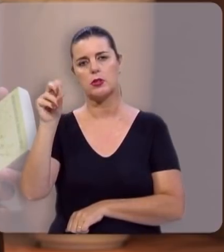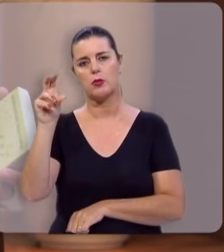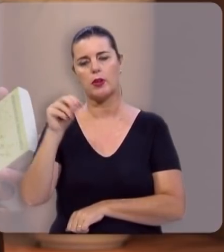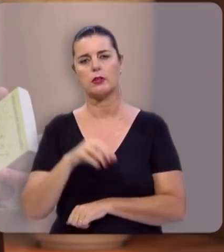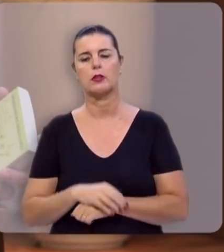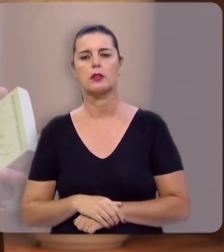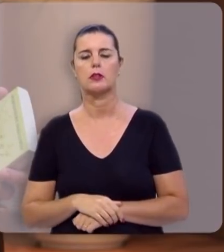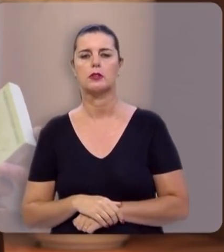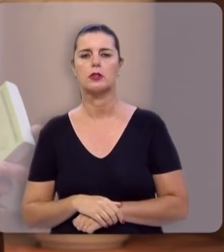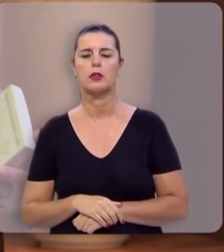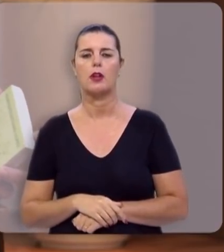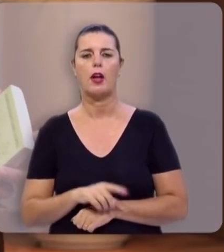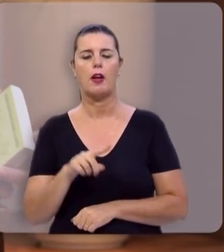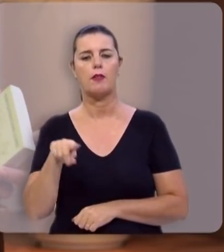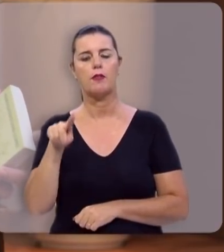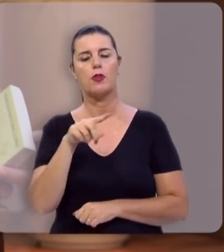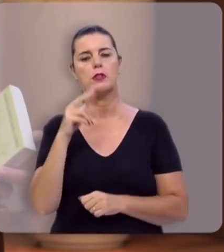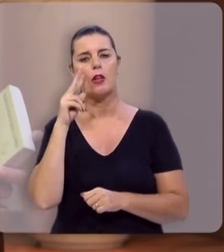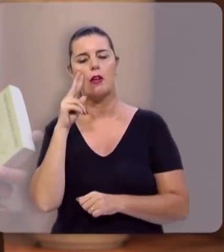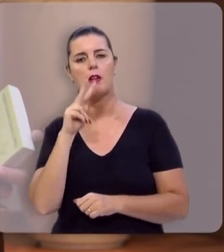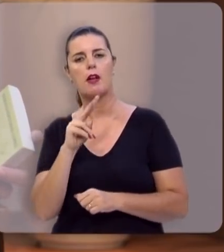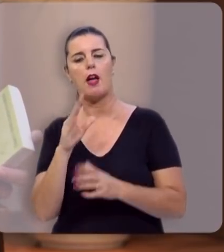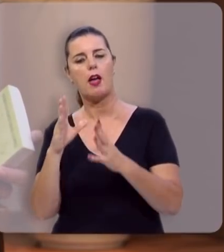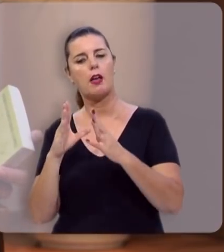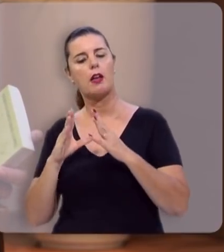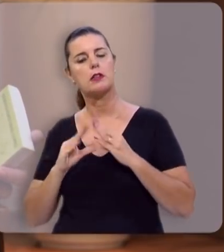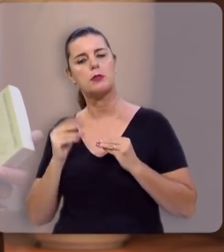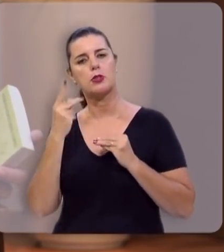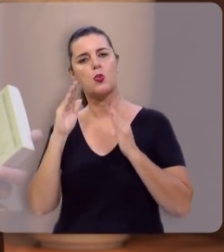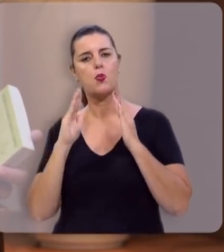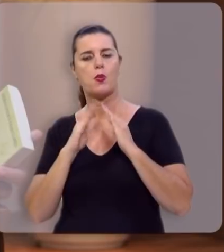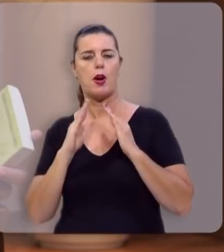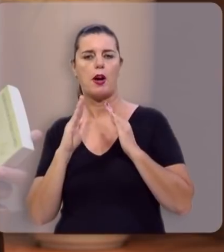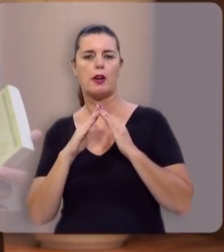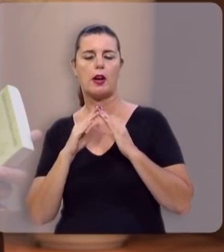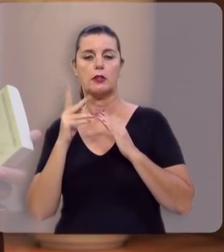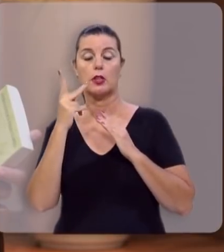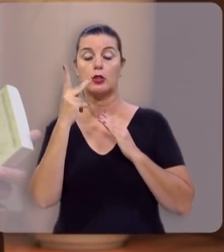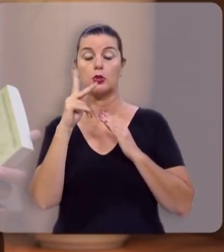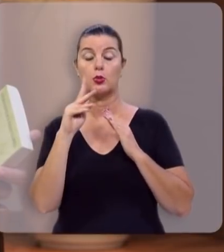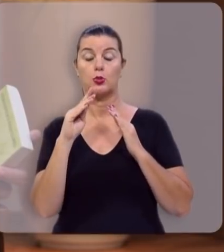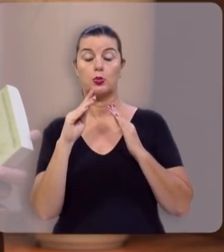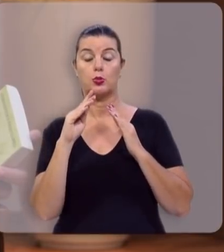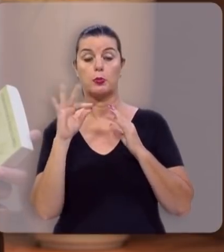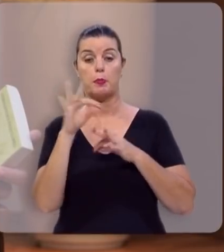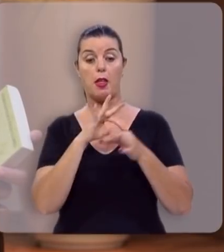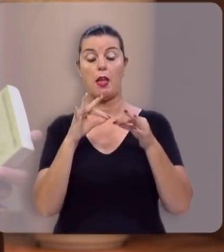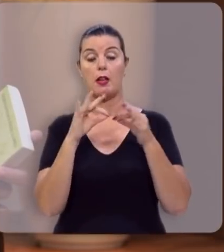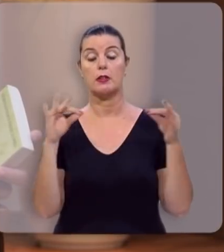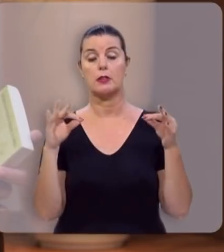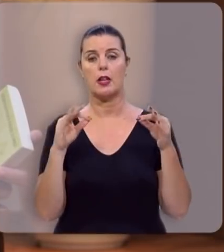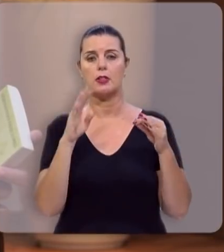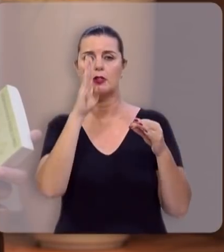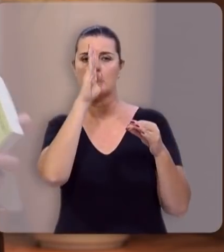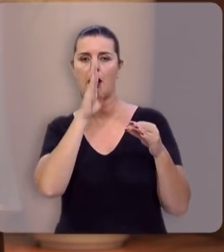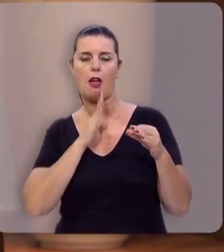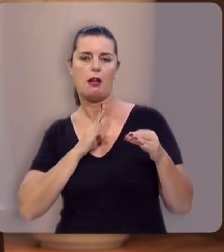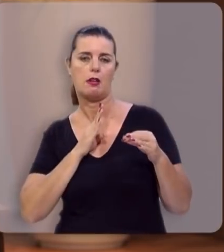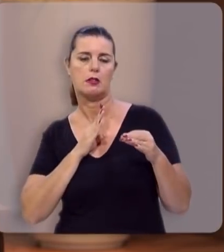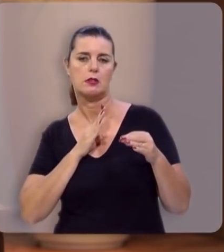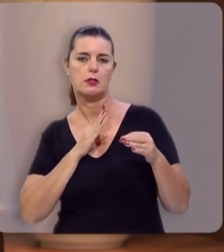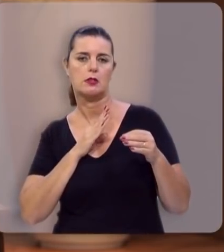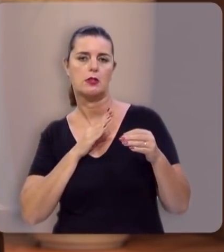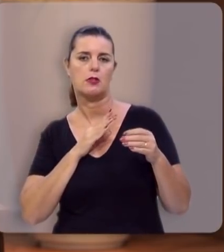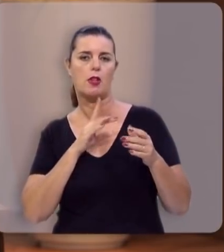94 50. E aí você vai receber na sua casa de presente, totalmente de forma